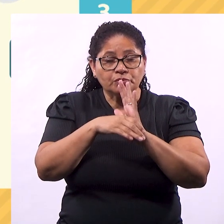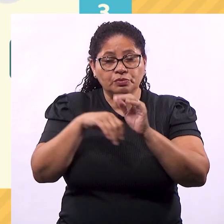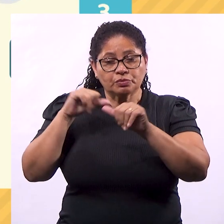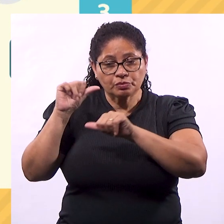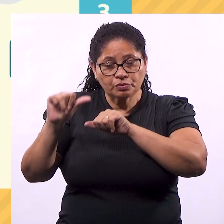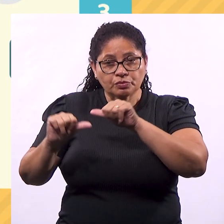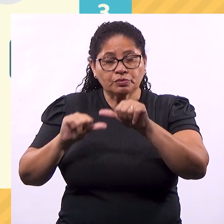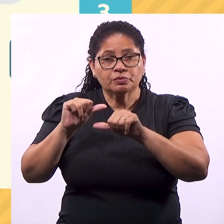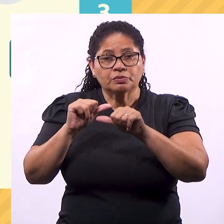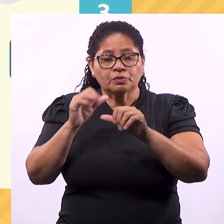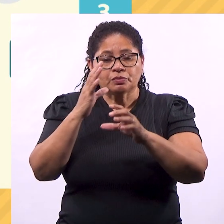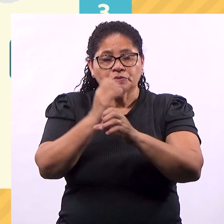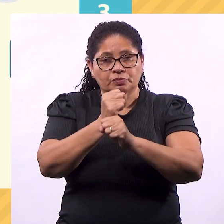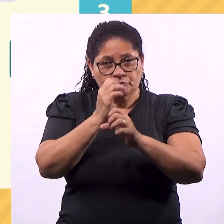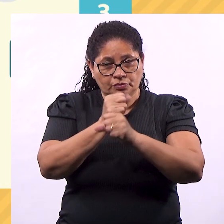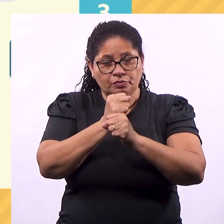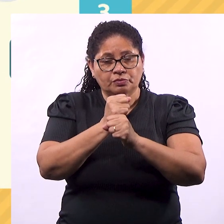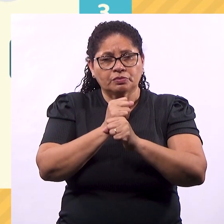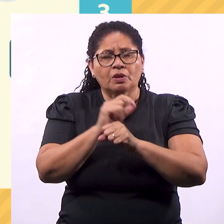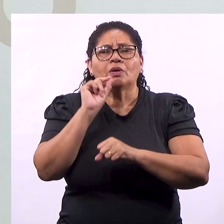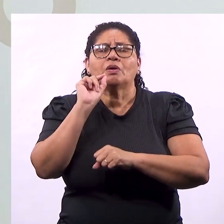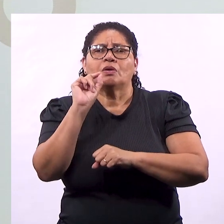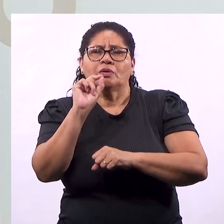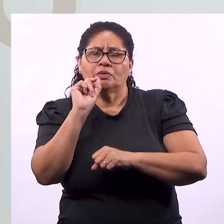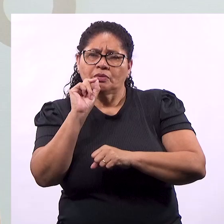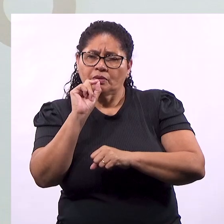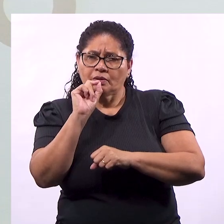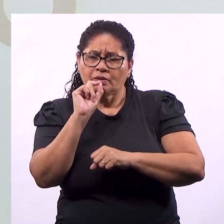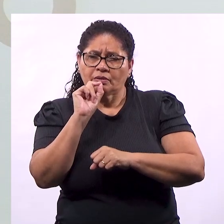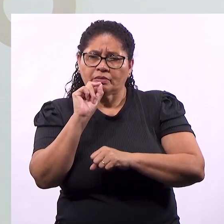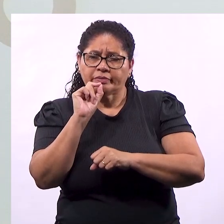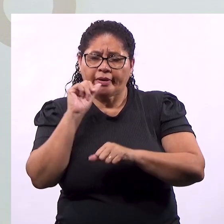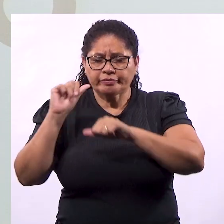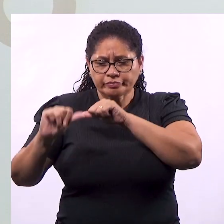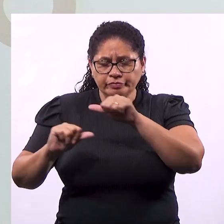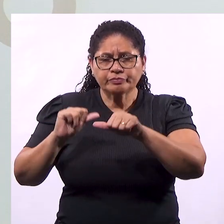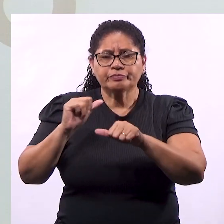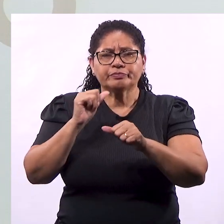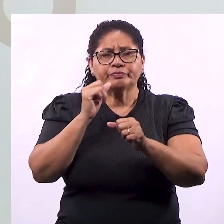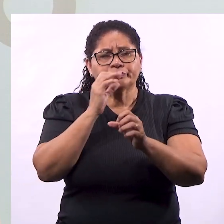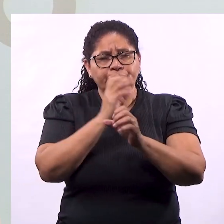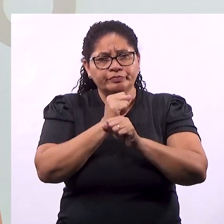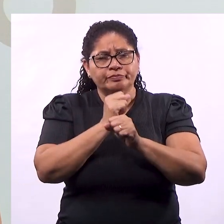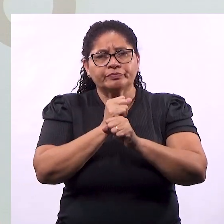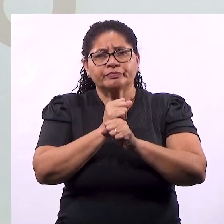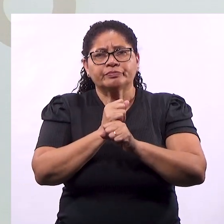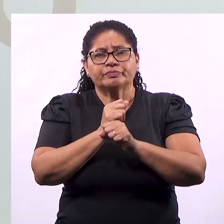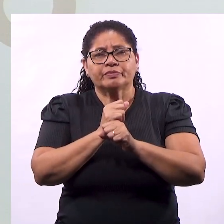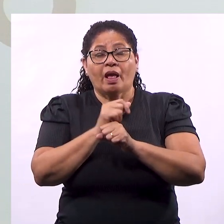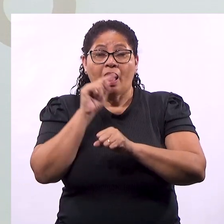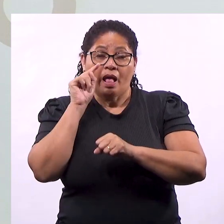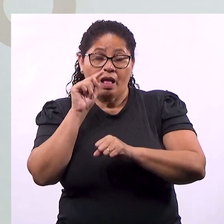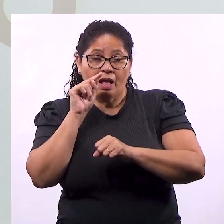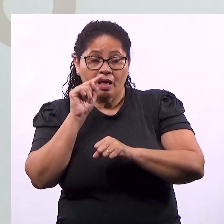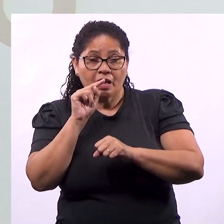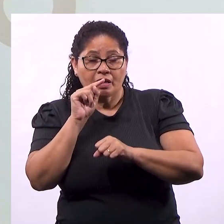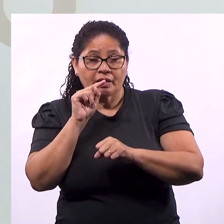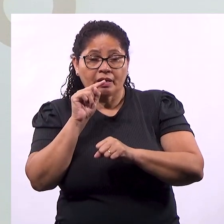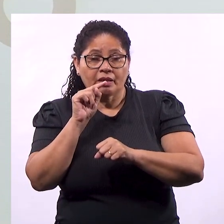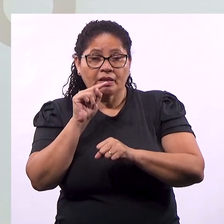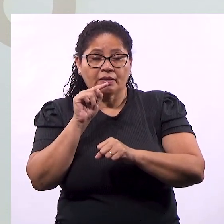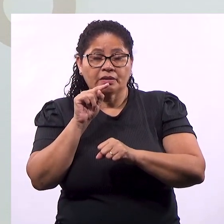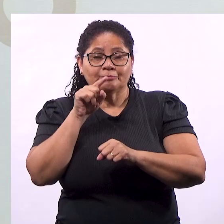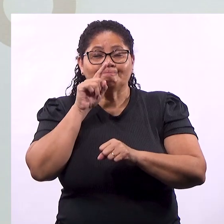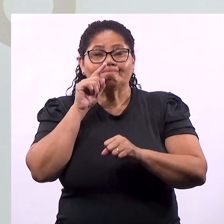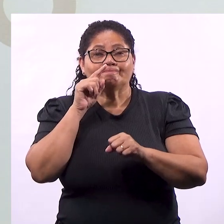conceito da avaliação somativa que que é avaliação somativa bom avaliação somativa É aquela